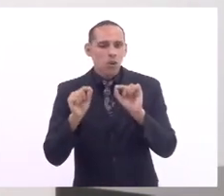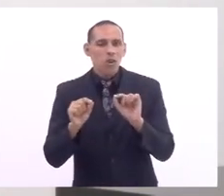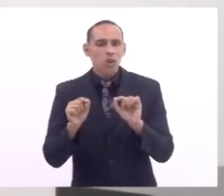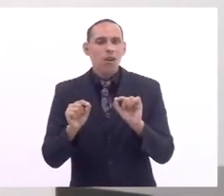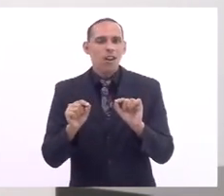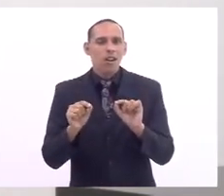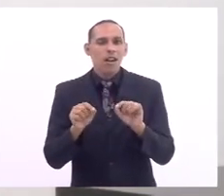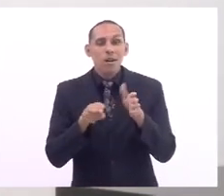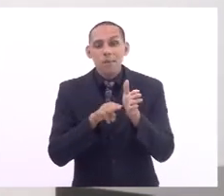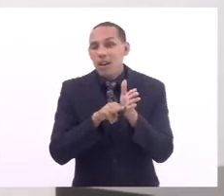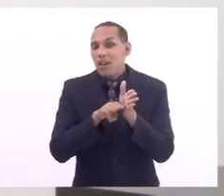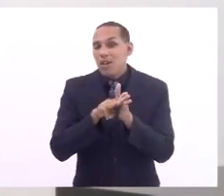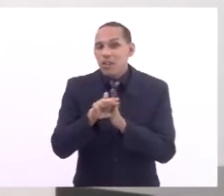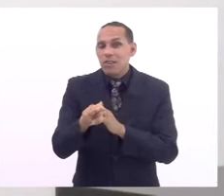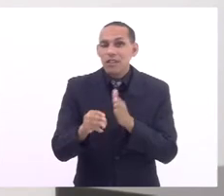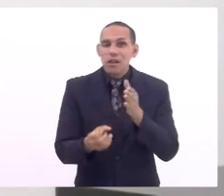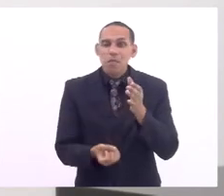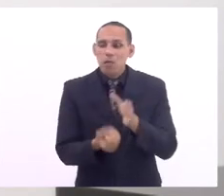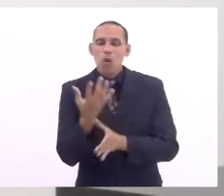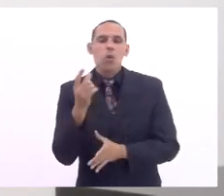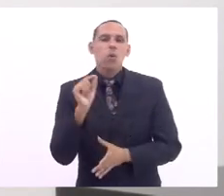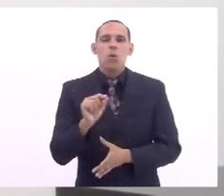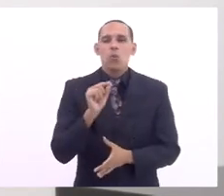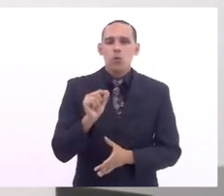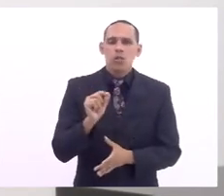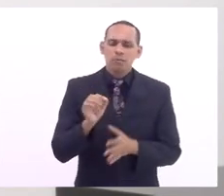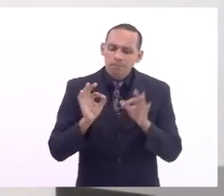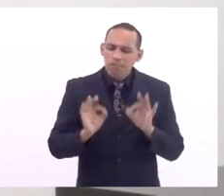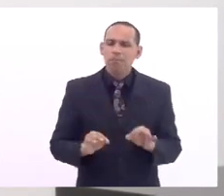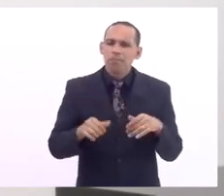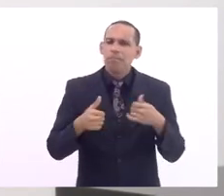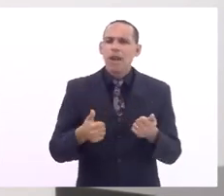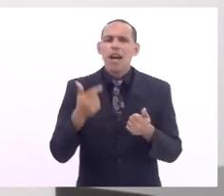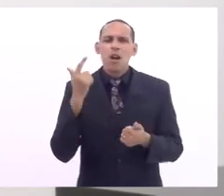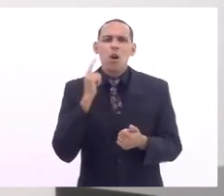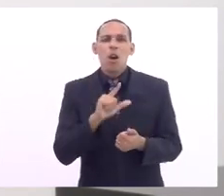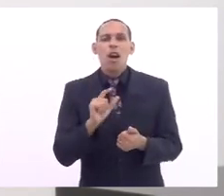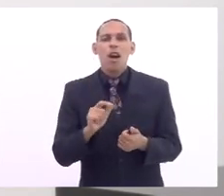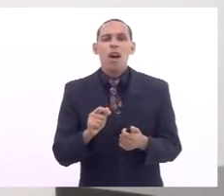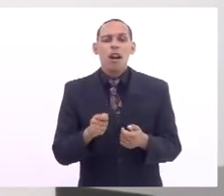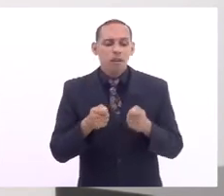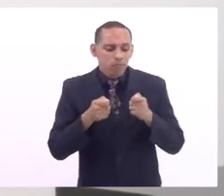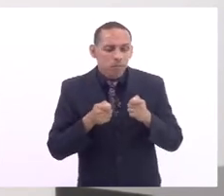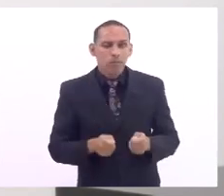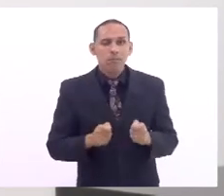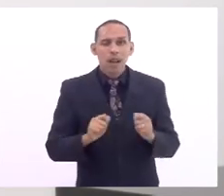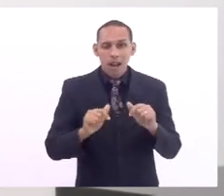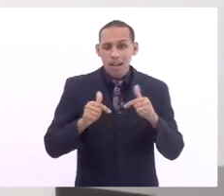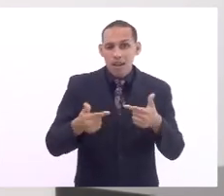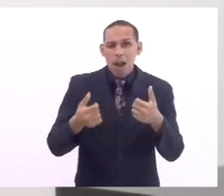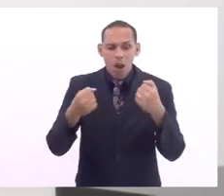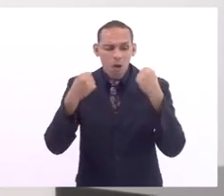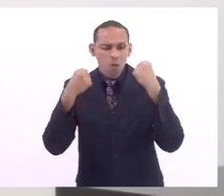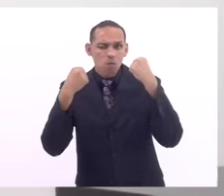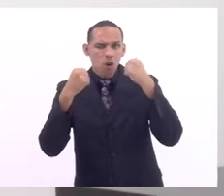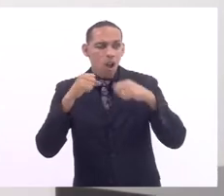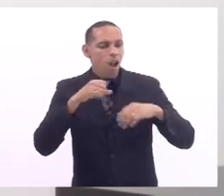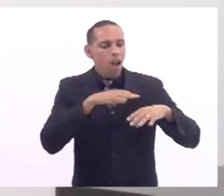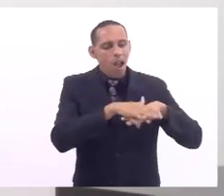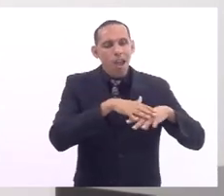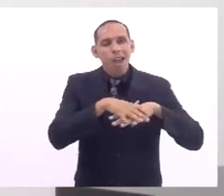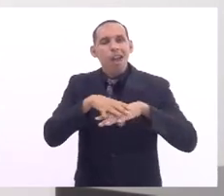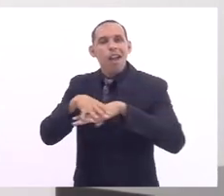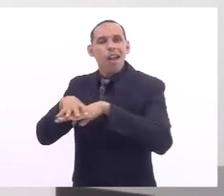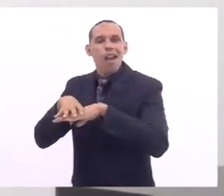formulação de metodologias que tem produzido de forma efetiva afirmação ativação e o fortalecimento de redes